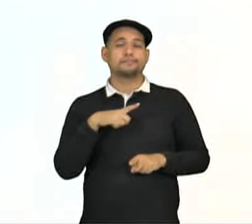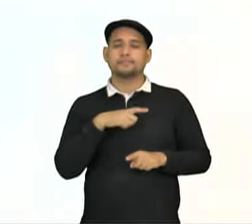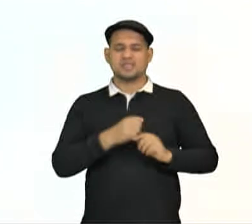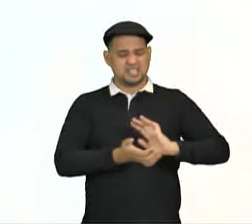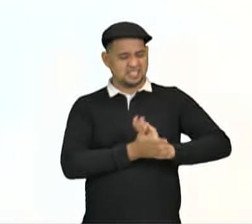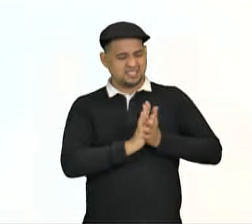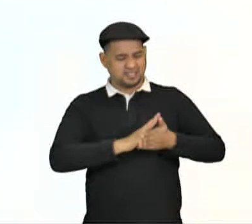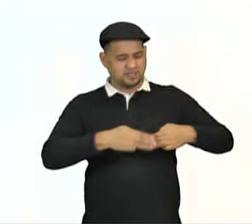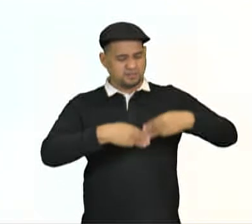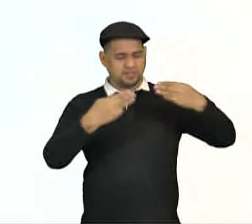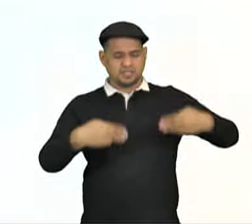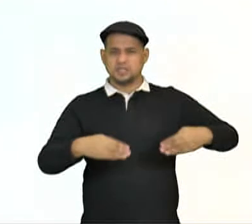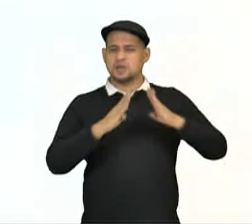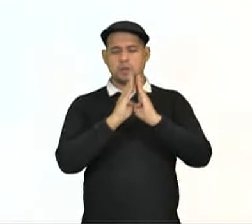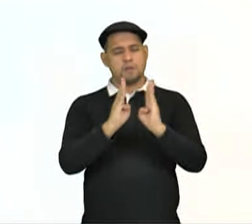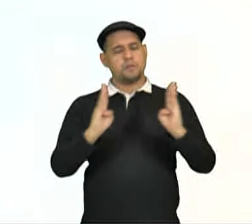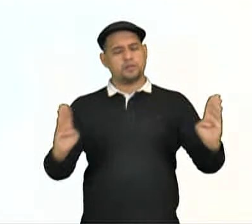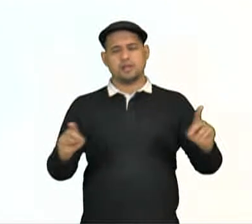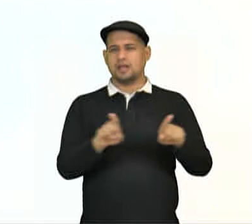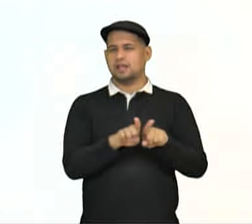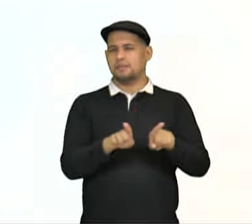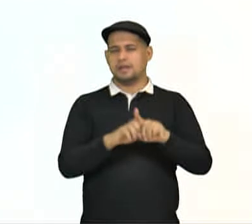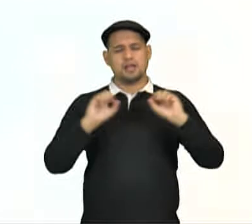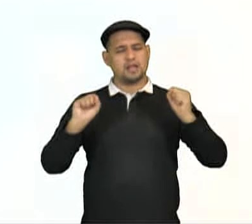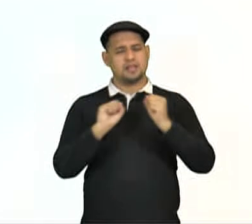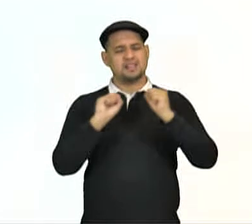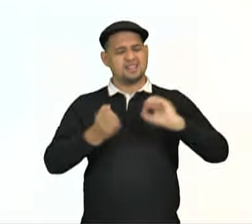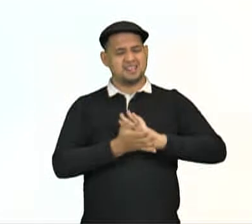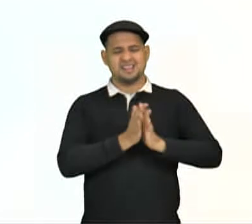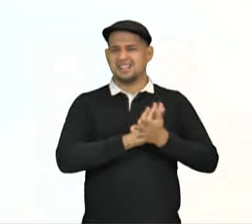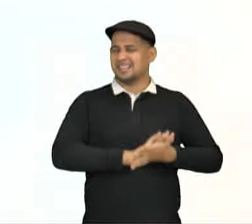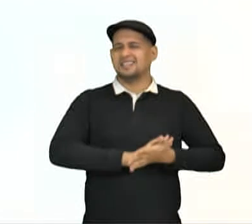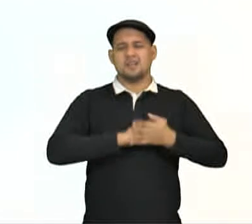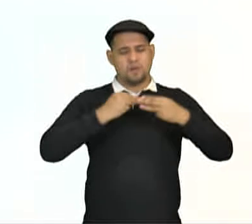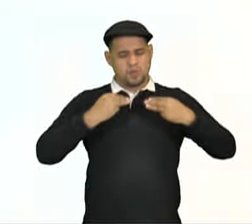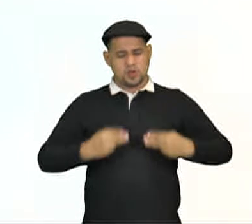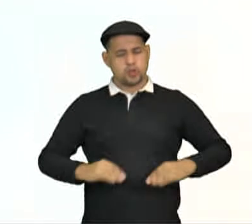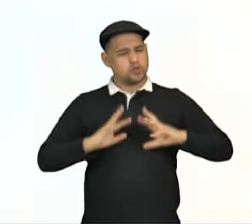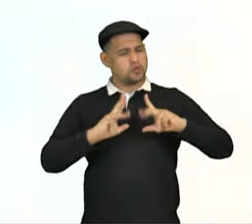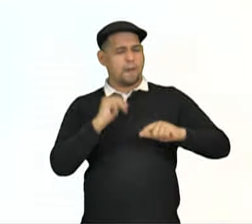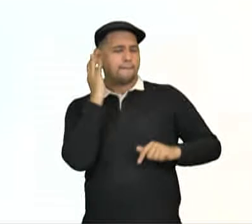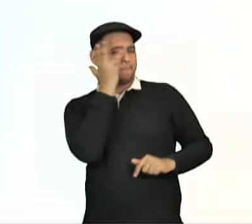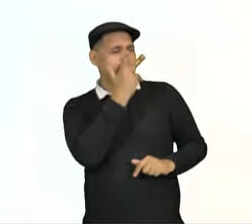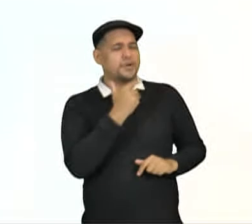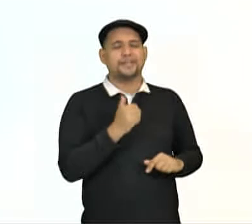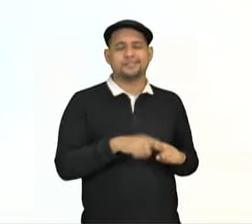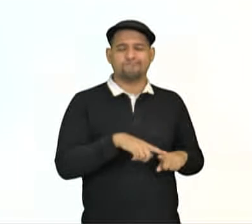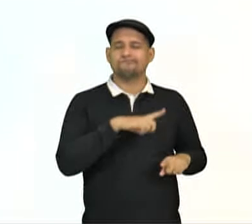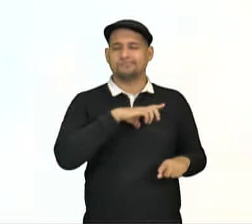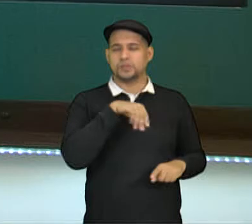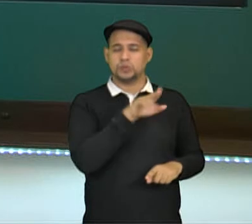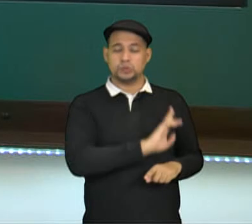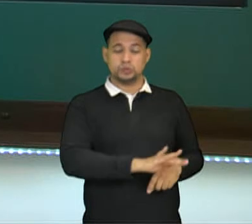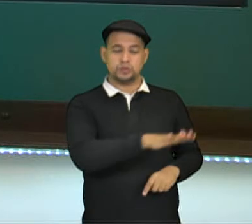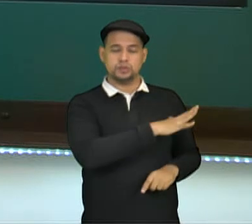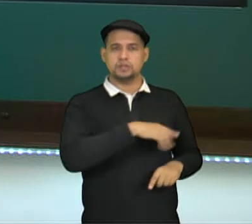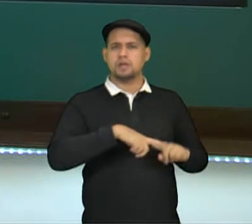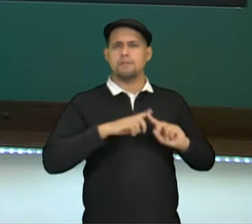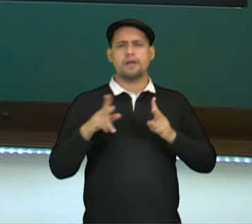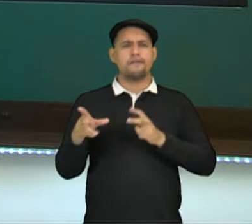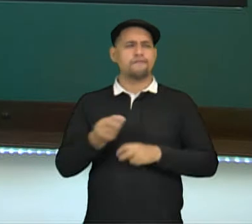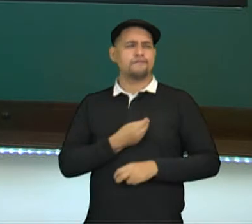museus, bibliotecas, academias de toda a natureza, combater o moralismo e toda a vileza oportunista utilitária. Eles